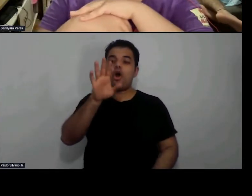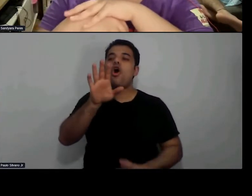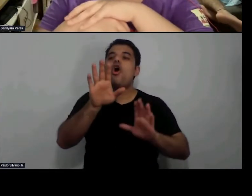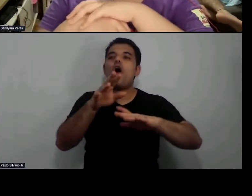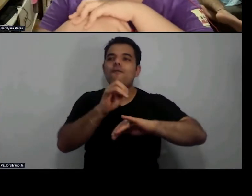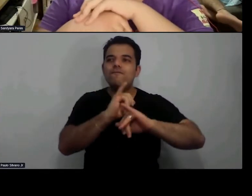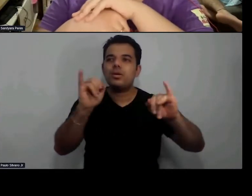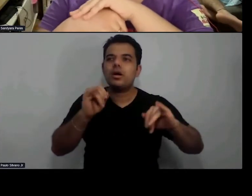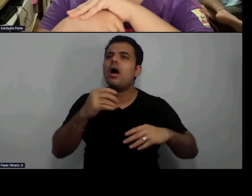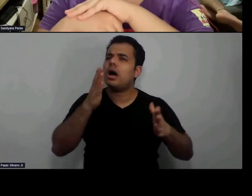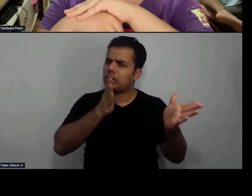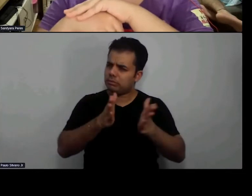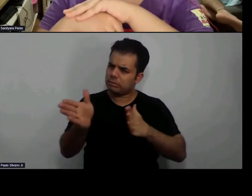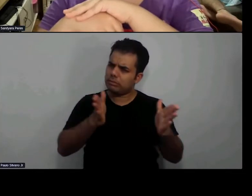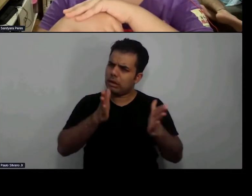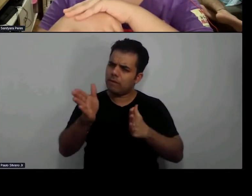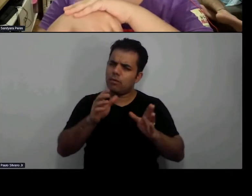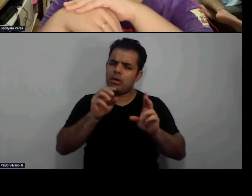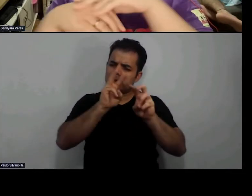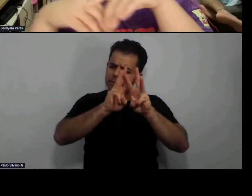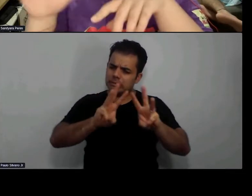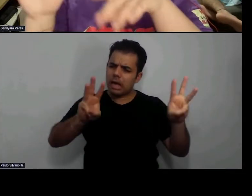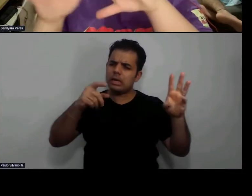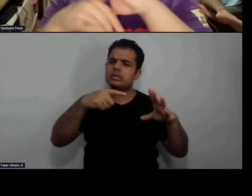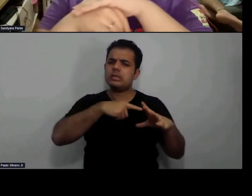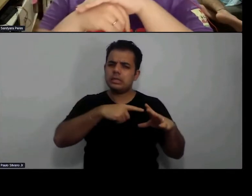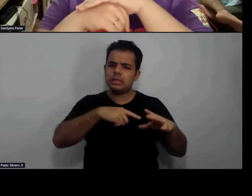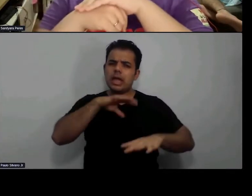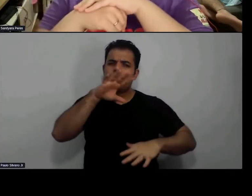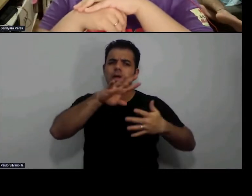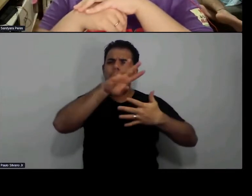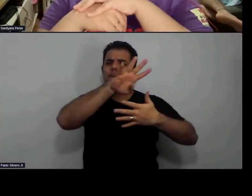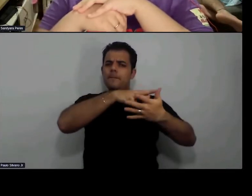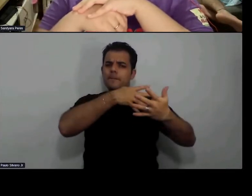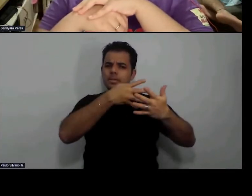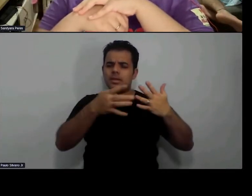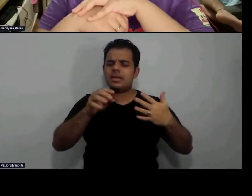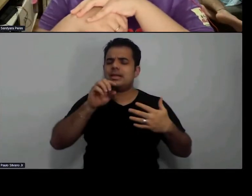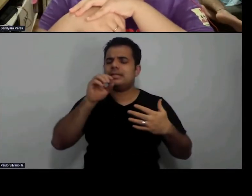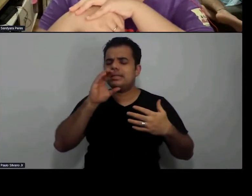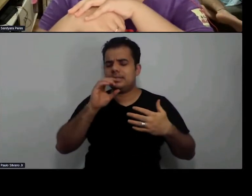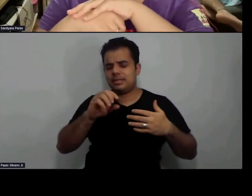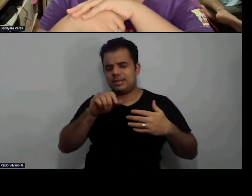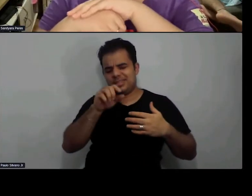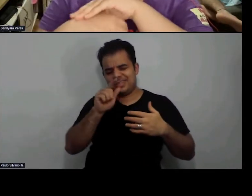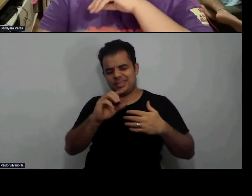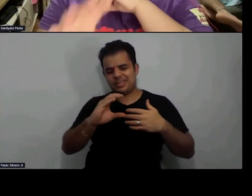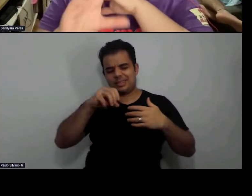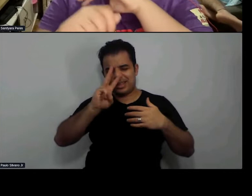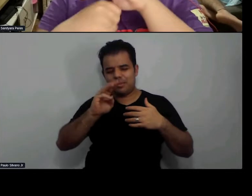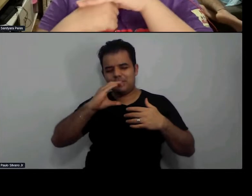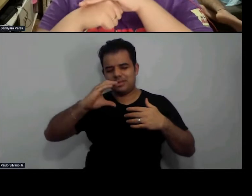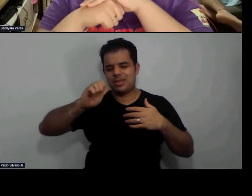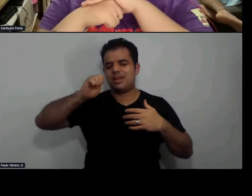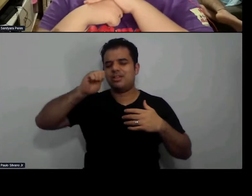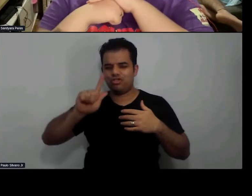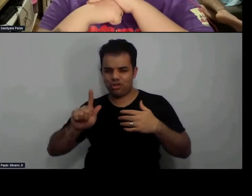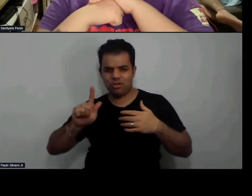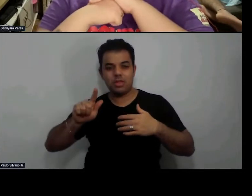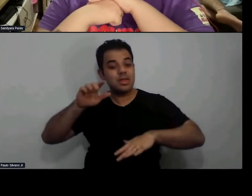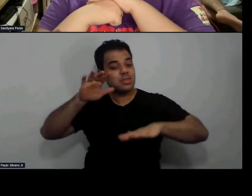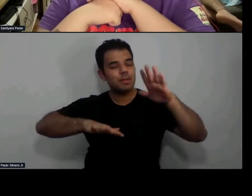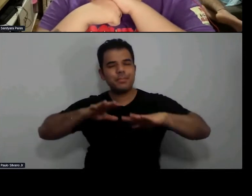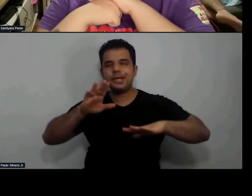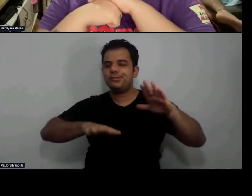site acessível é aquele que contempla aí as diretrizes da WCAG. mas vai depender do contexto. Isto é, vamos